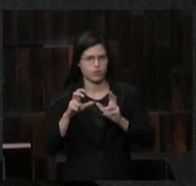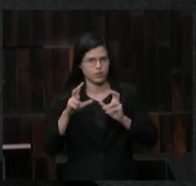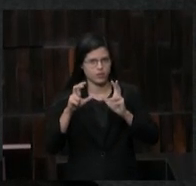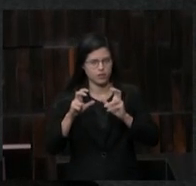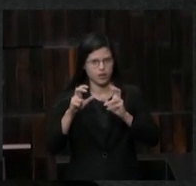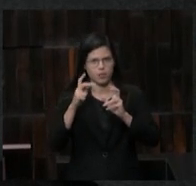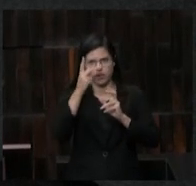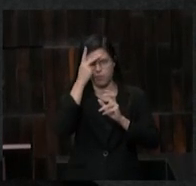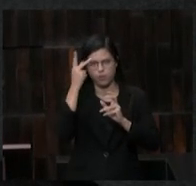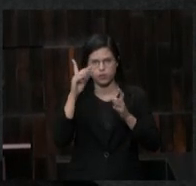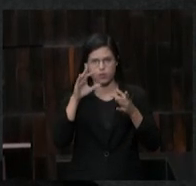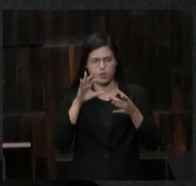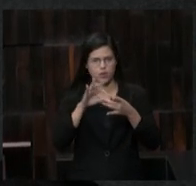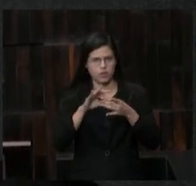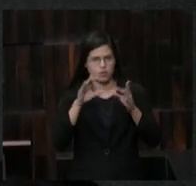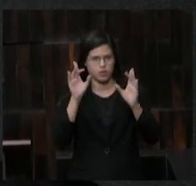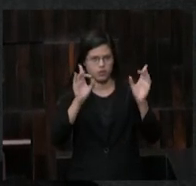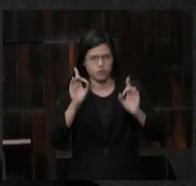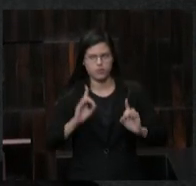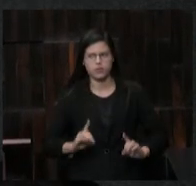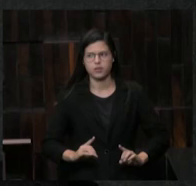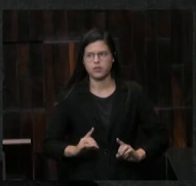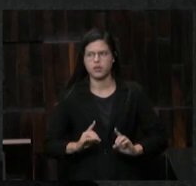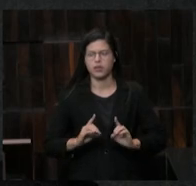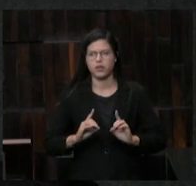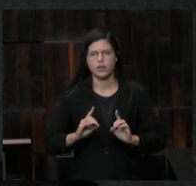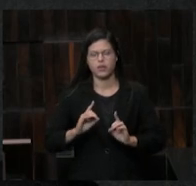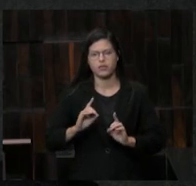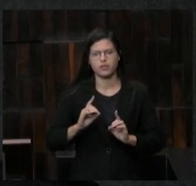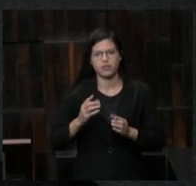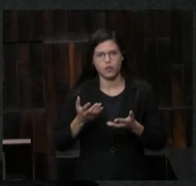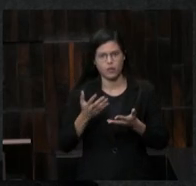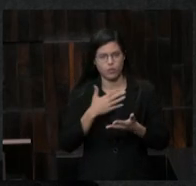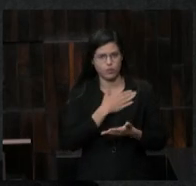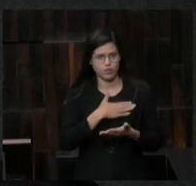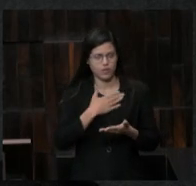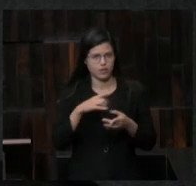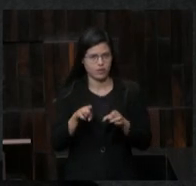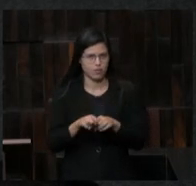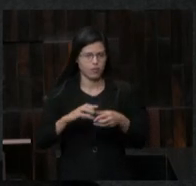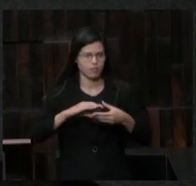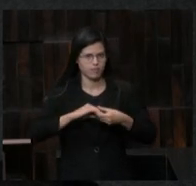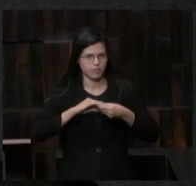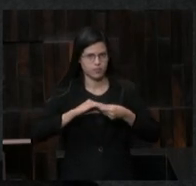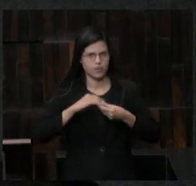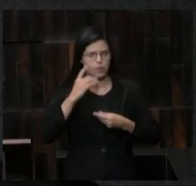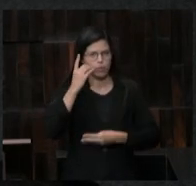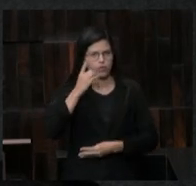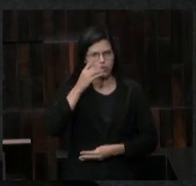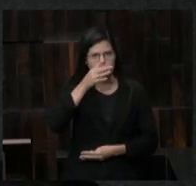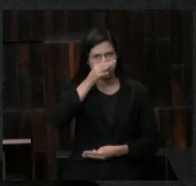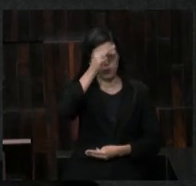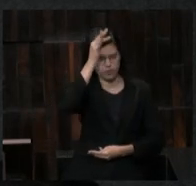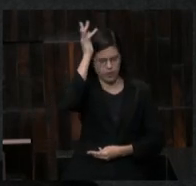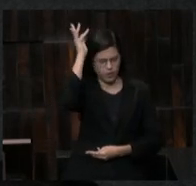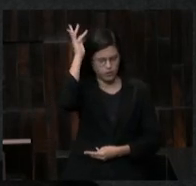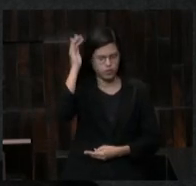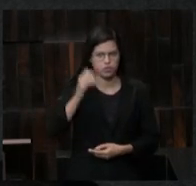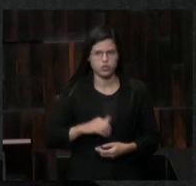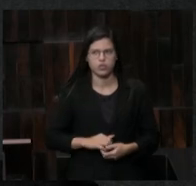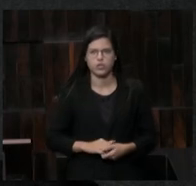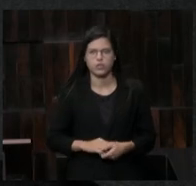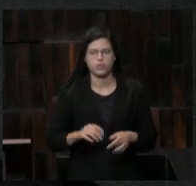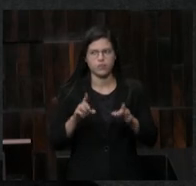com deficiência. Gostaria de cumprimentar o deputado Fred Pacheco,